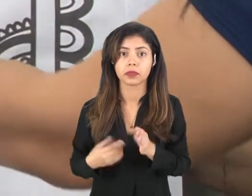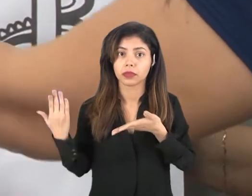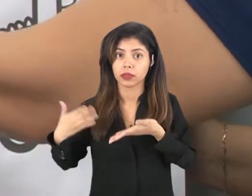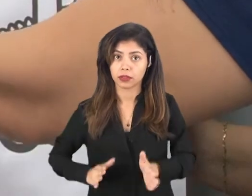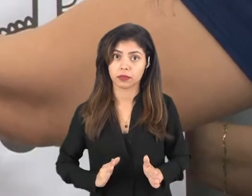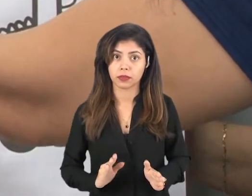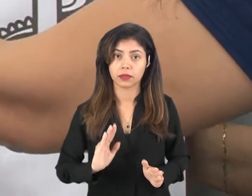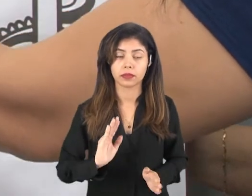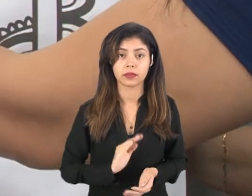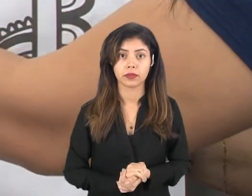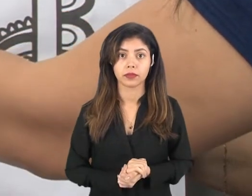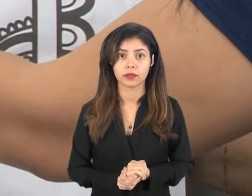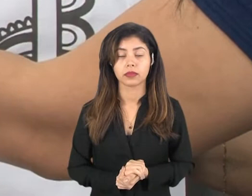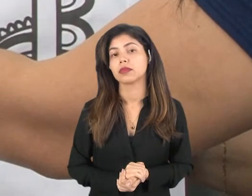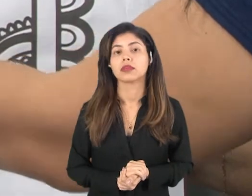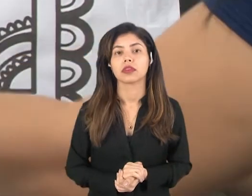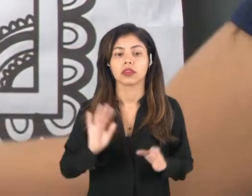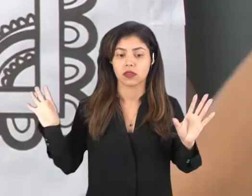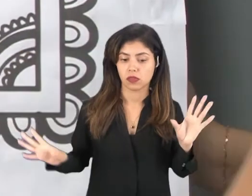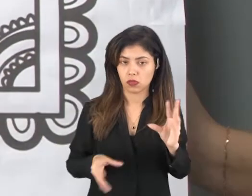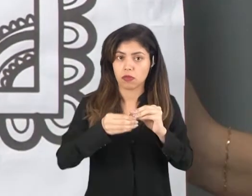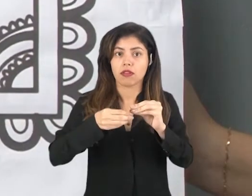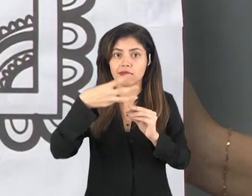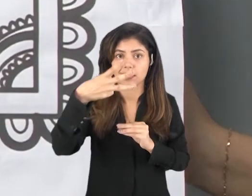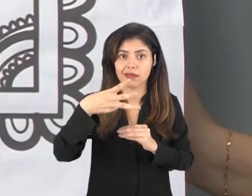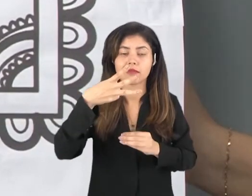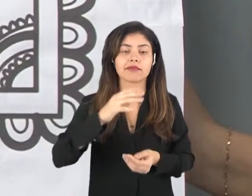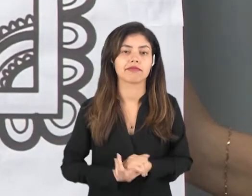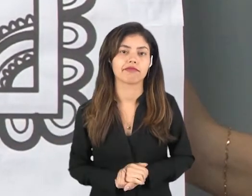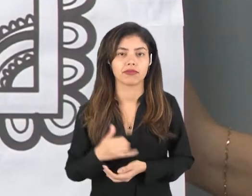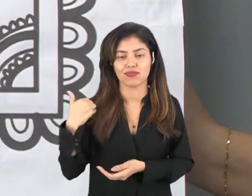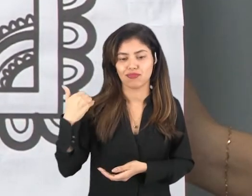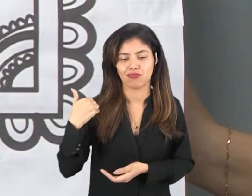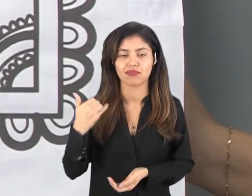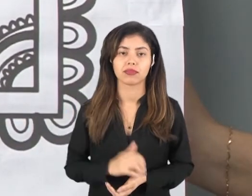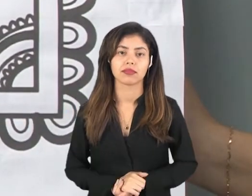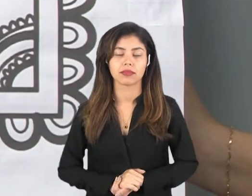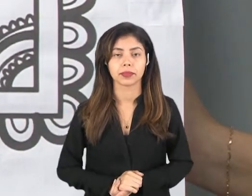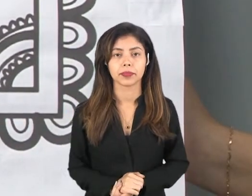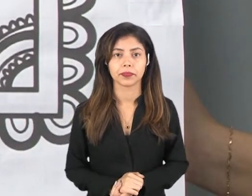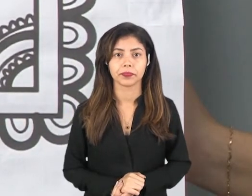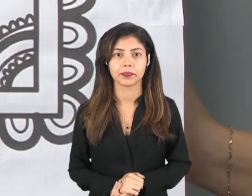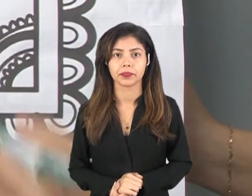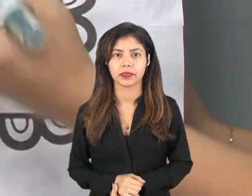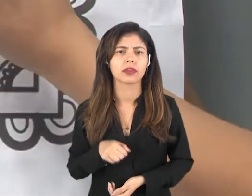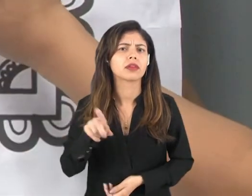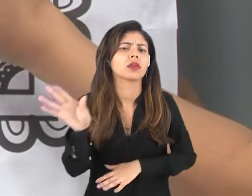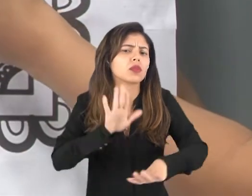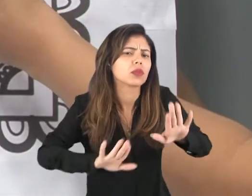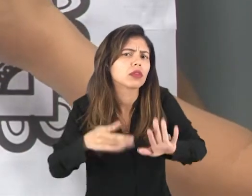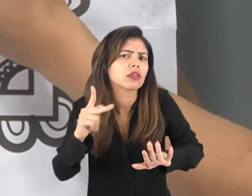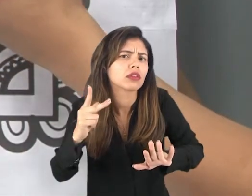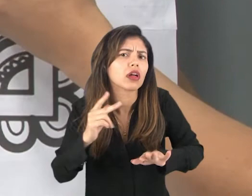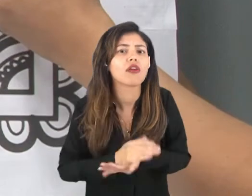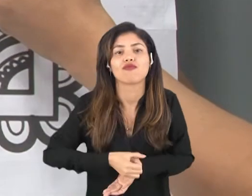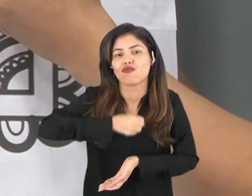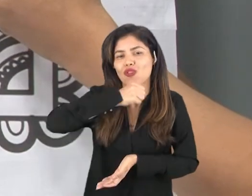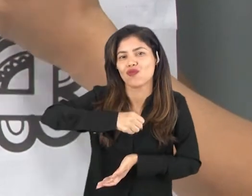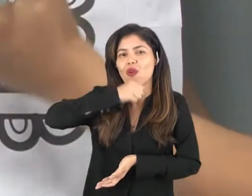e a mãe logo após completar, ó, 3 anos de idade. Quem a criou? Sua